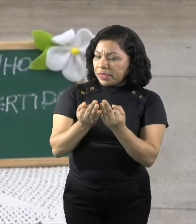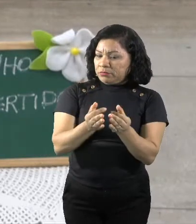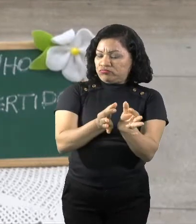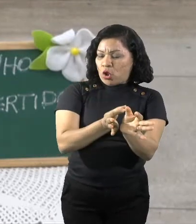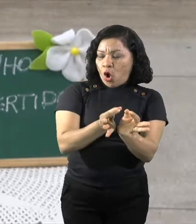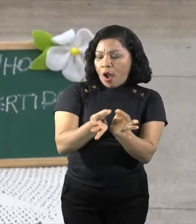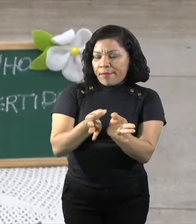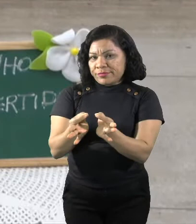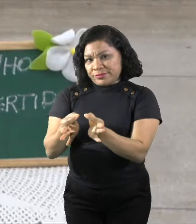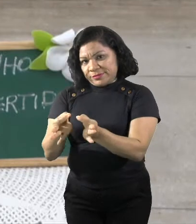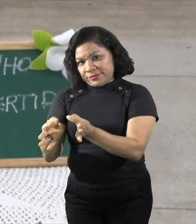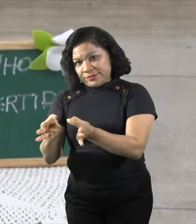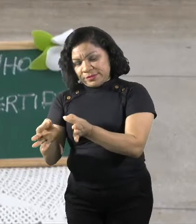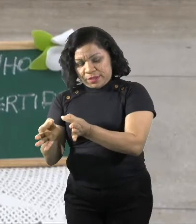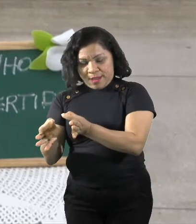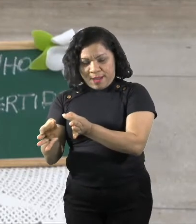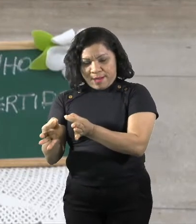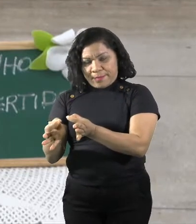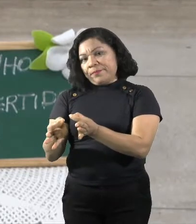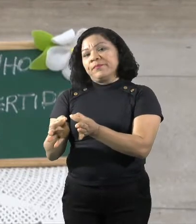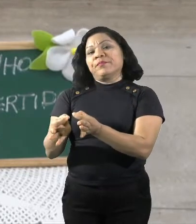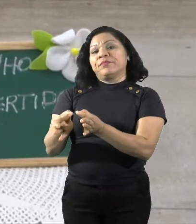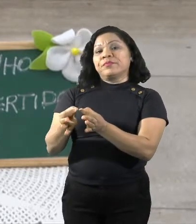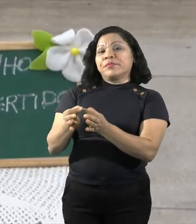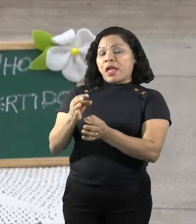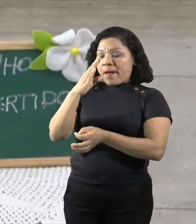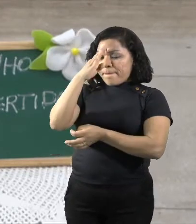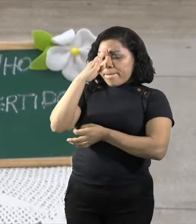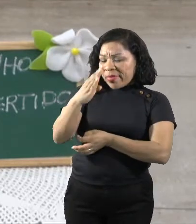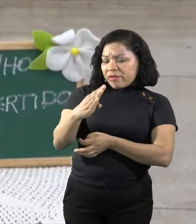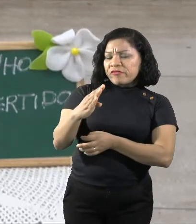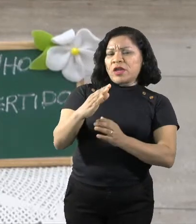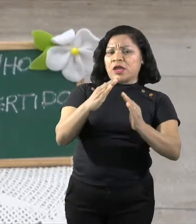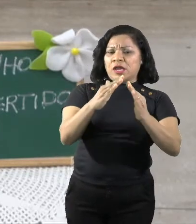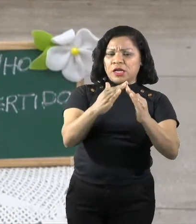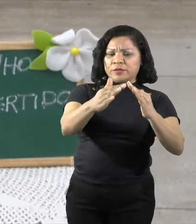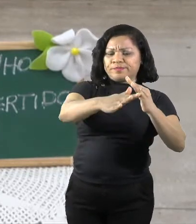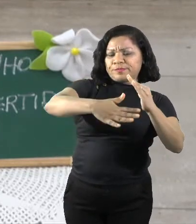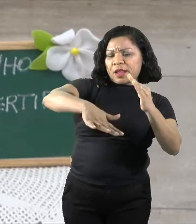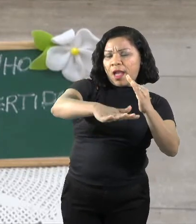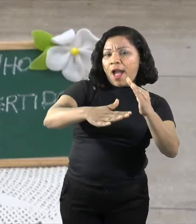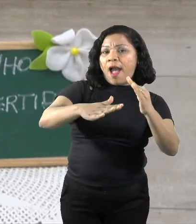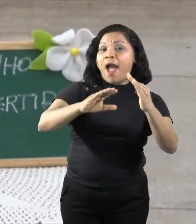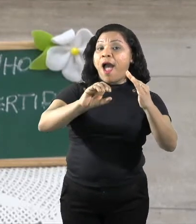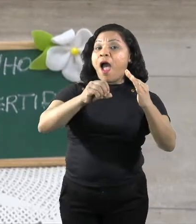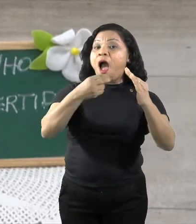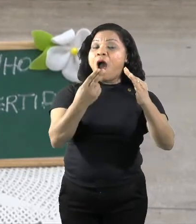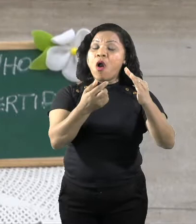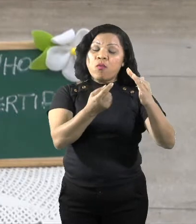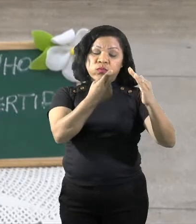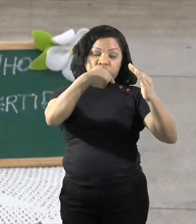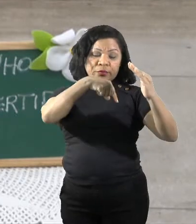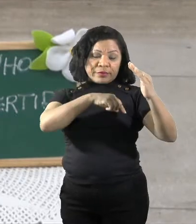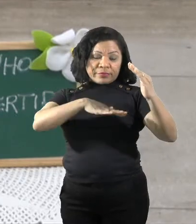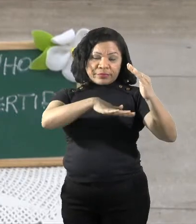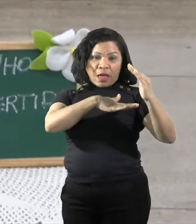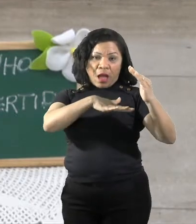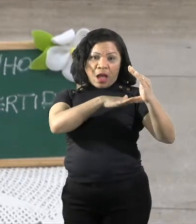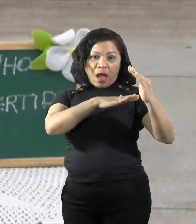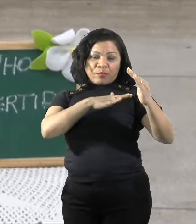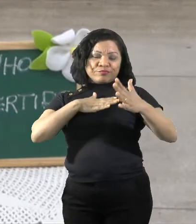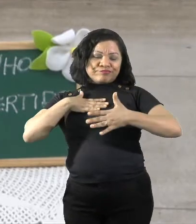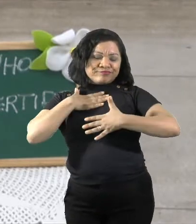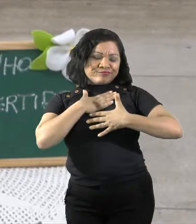ambiente, de preferência na sua área, num quintal, que seja um local bem aconchegante. Leve,